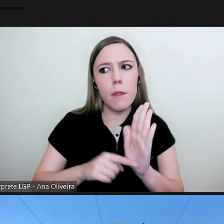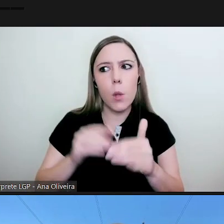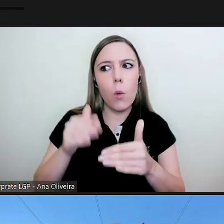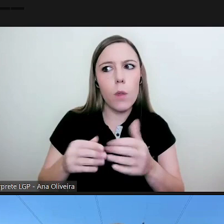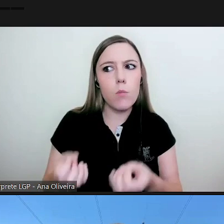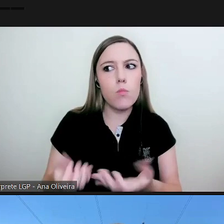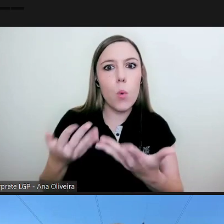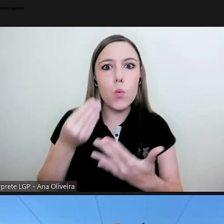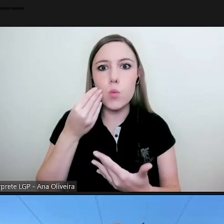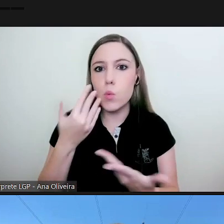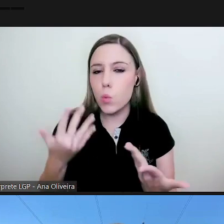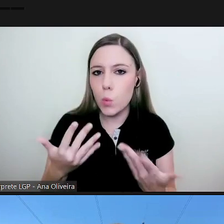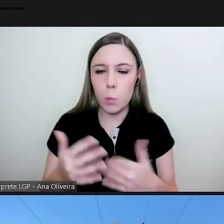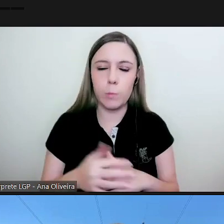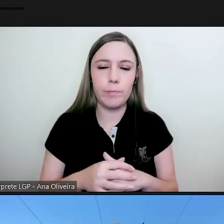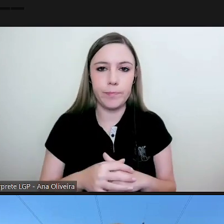projetadas.